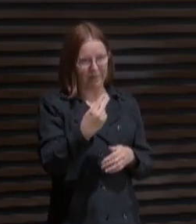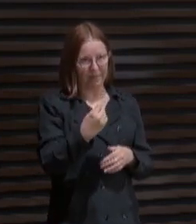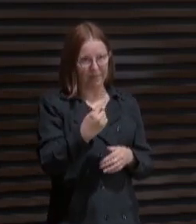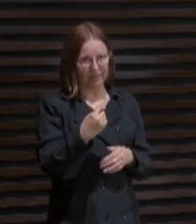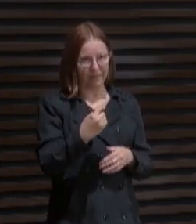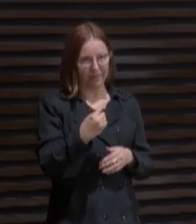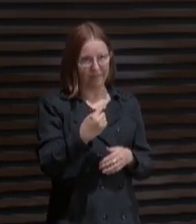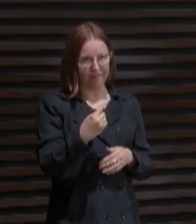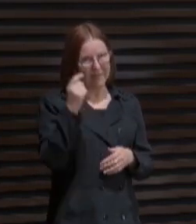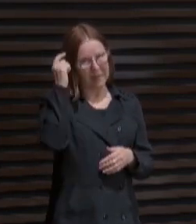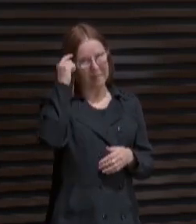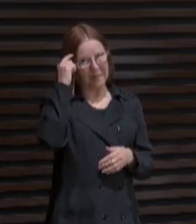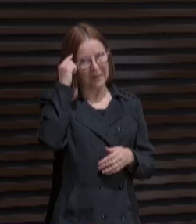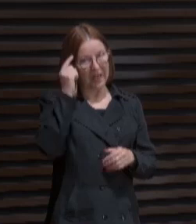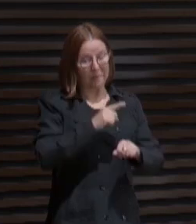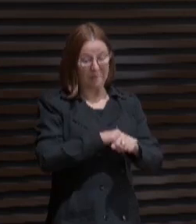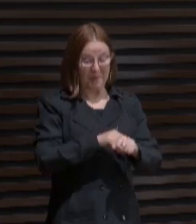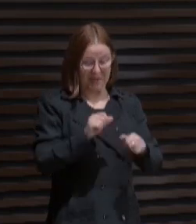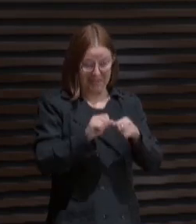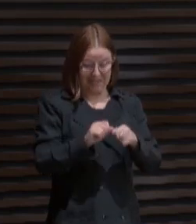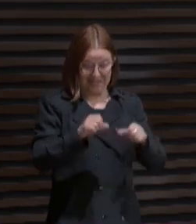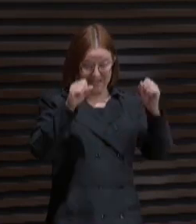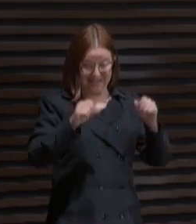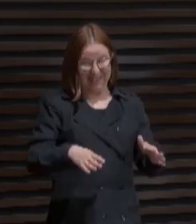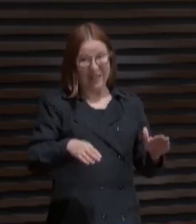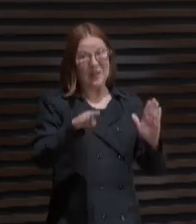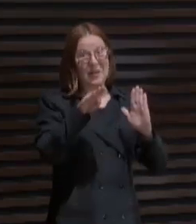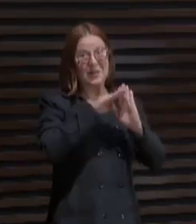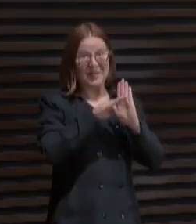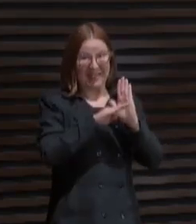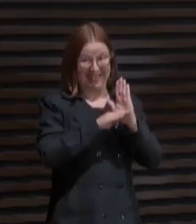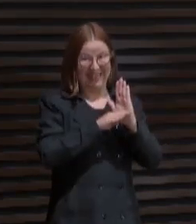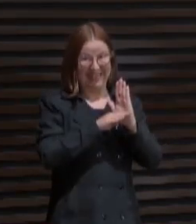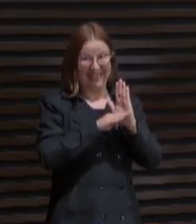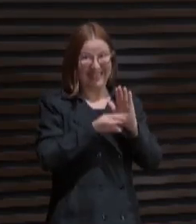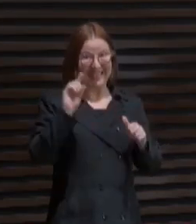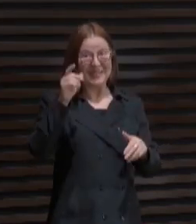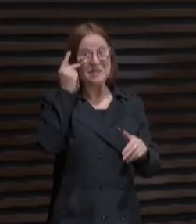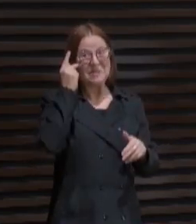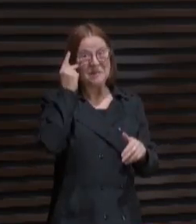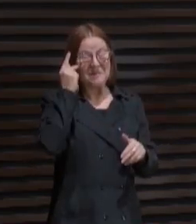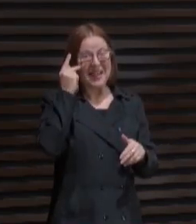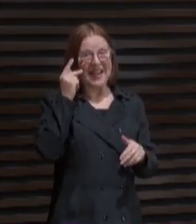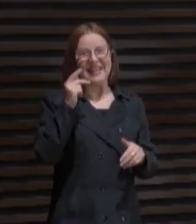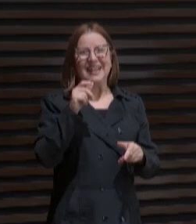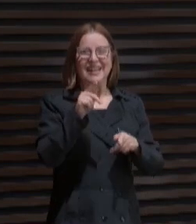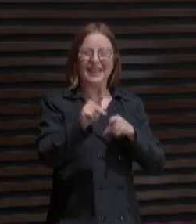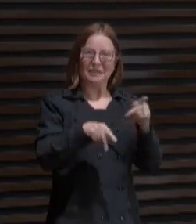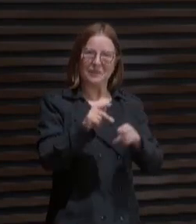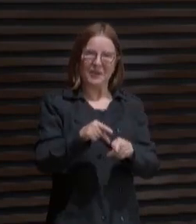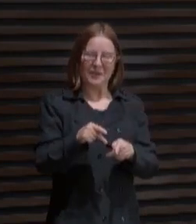da criação, o projeto inicial de Deus para o homem, o estado de prazer em Gênesis